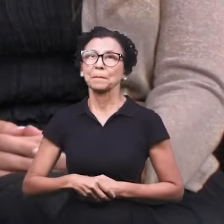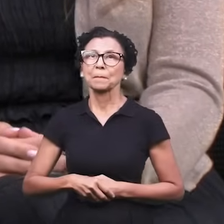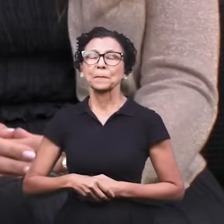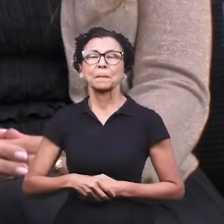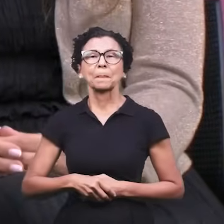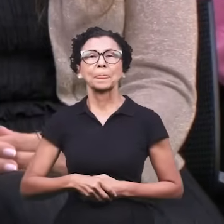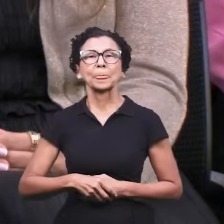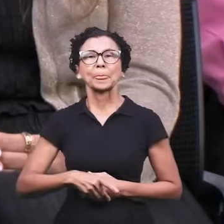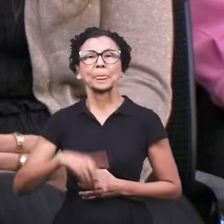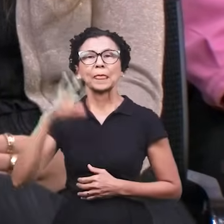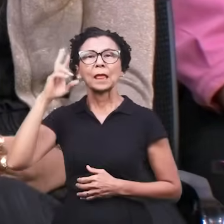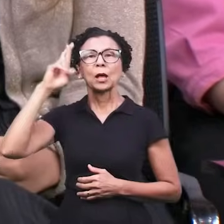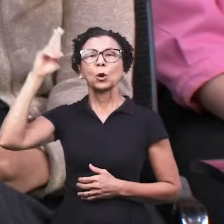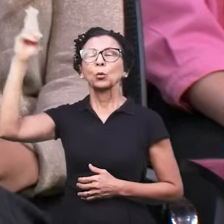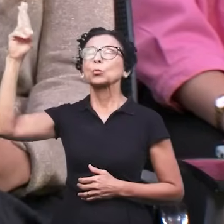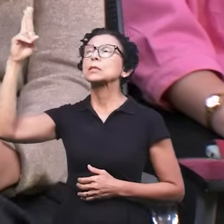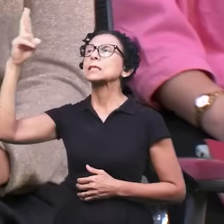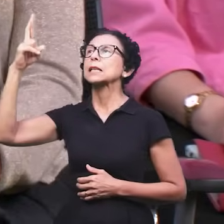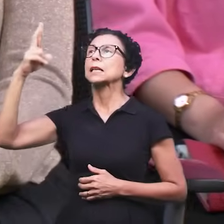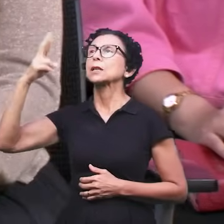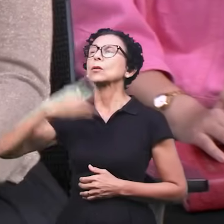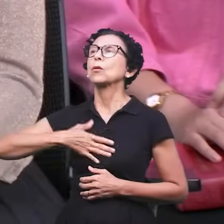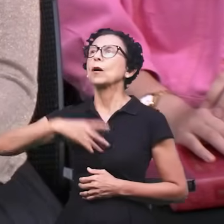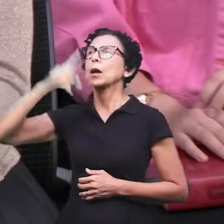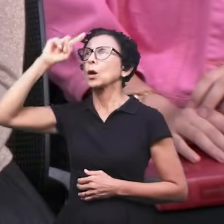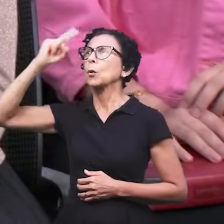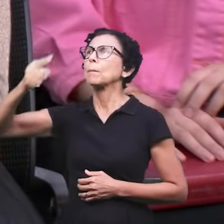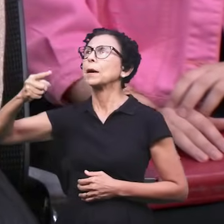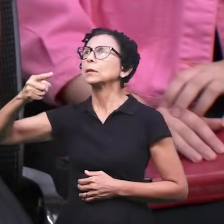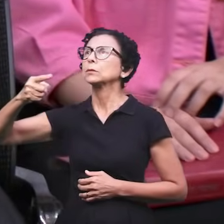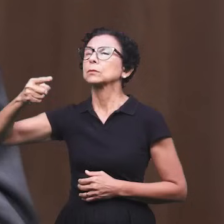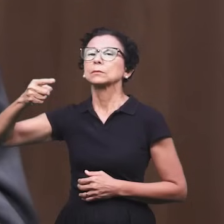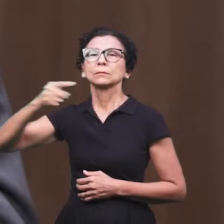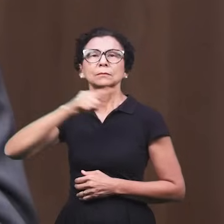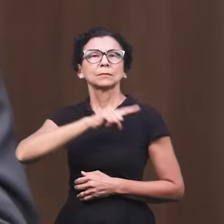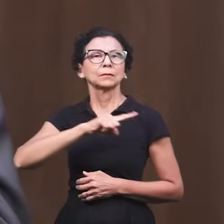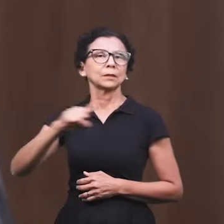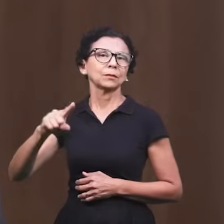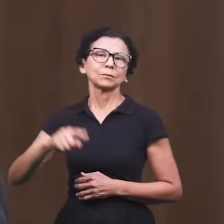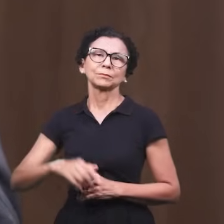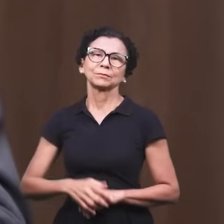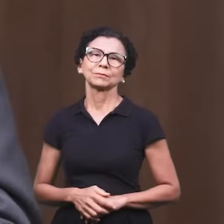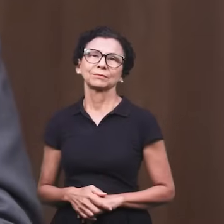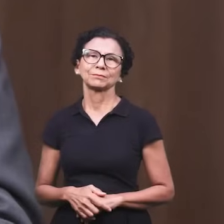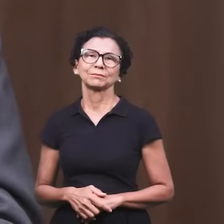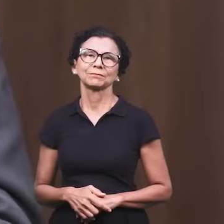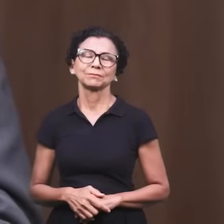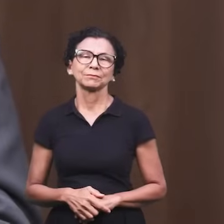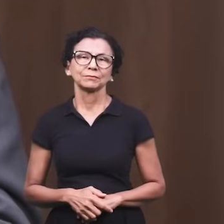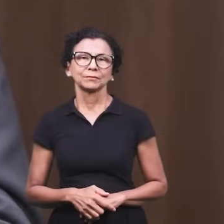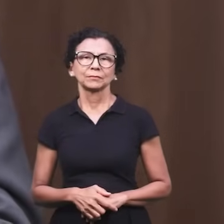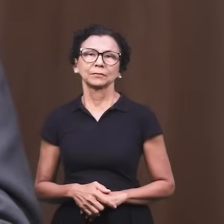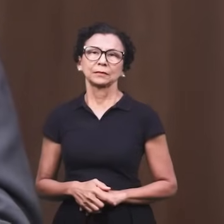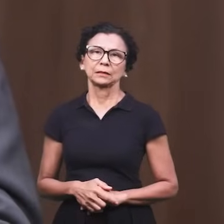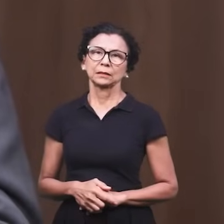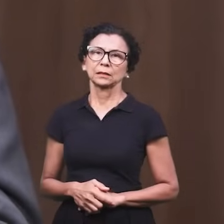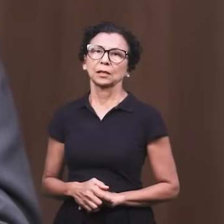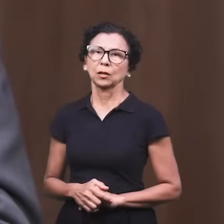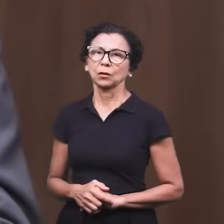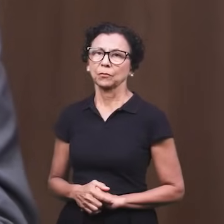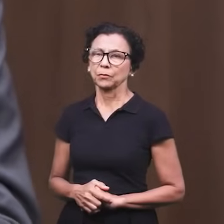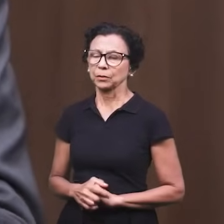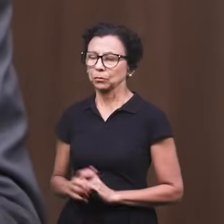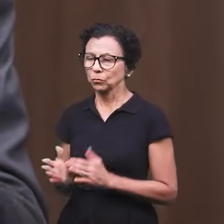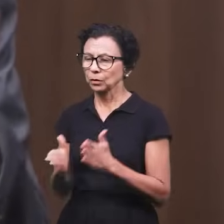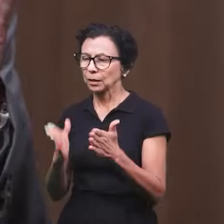pensam assim, Deus tem que fazer o que eu quero, o que está na minha mente. Não, não é verdade. Então eu guio-me pelo caminho eterno. É uma mente firme no Senhor.